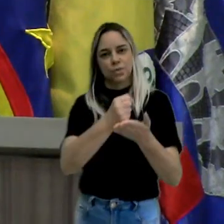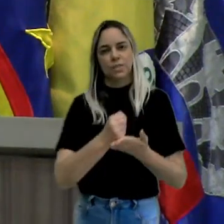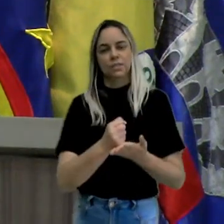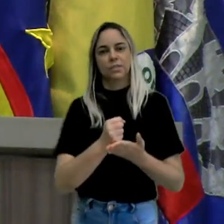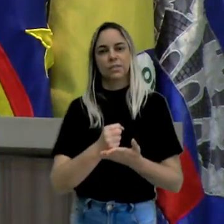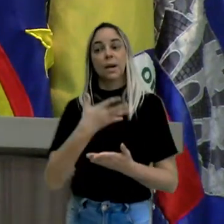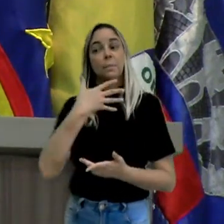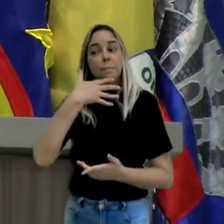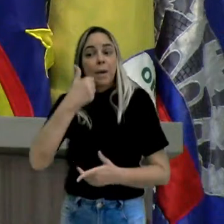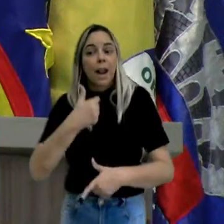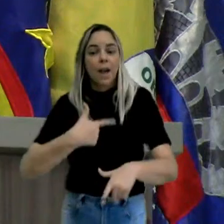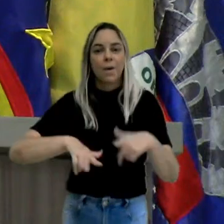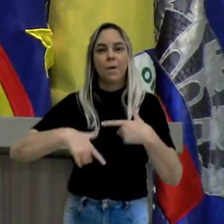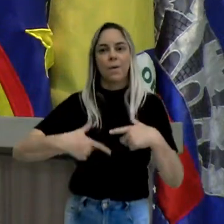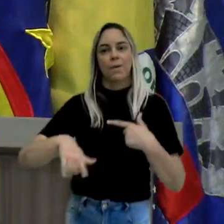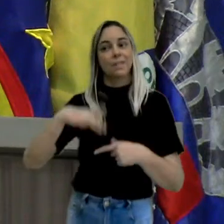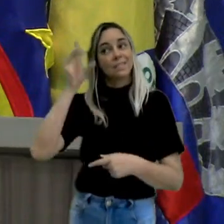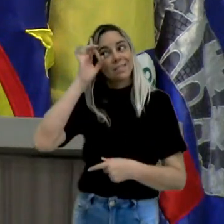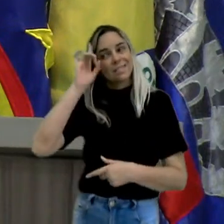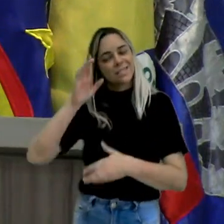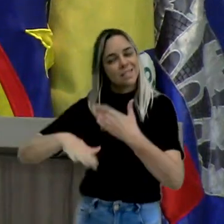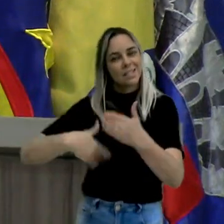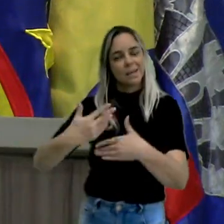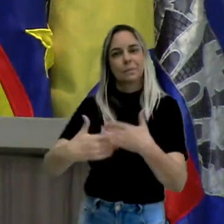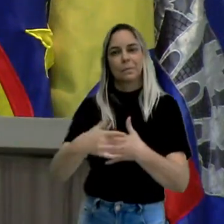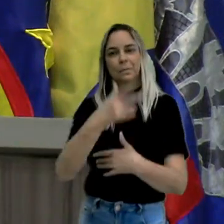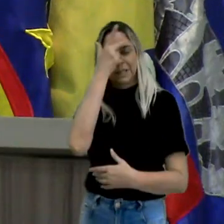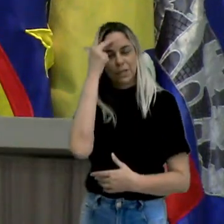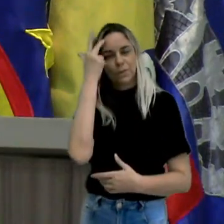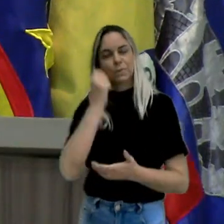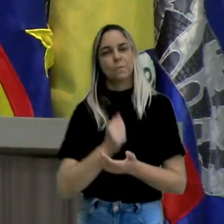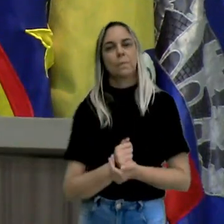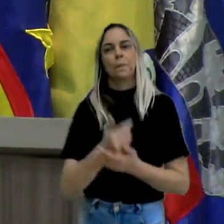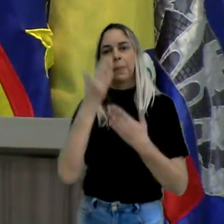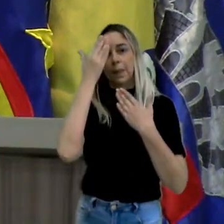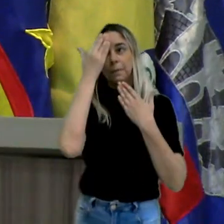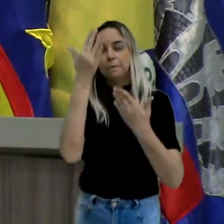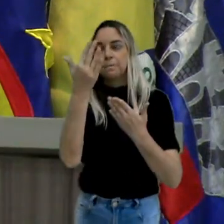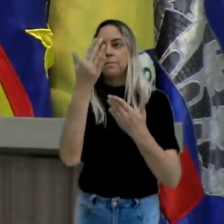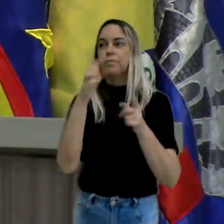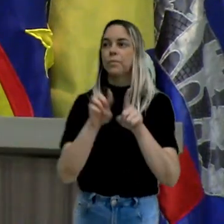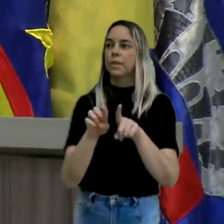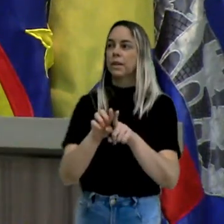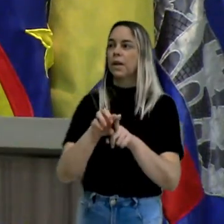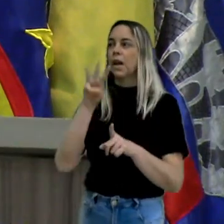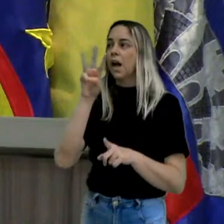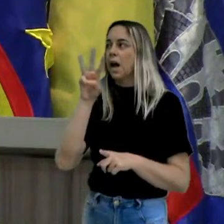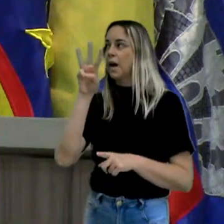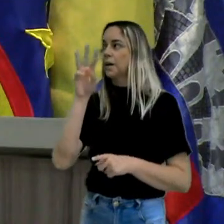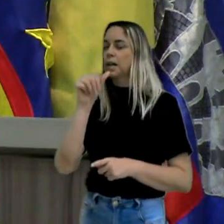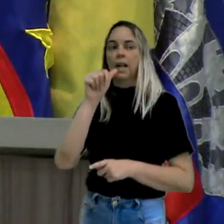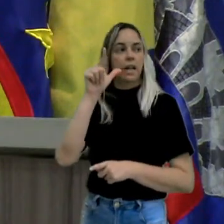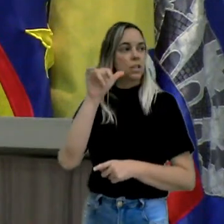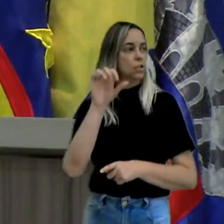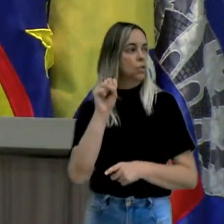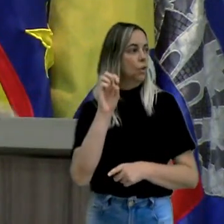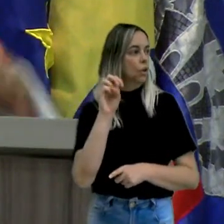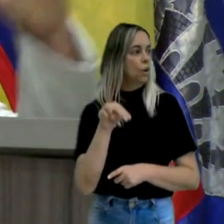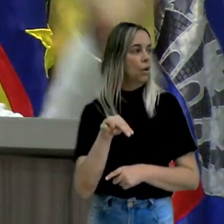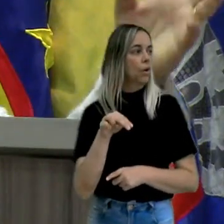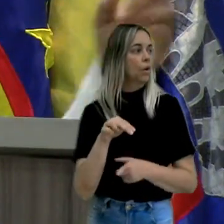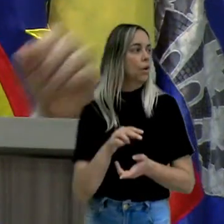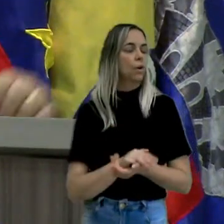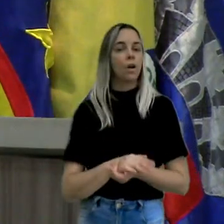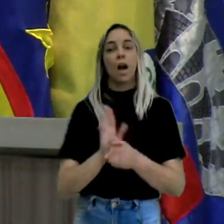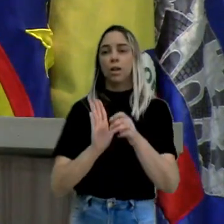melhor a cada dia pelas pessoas. Agradecer também a Atos, que sempre que eu preciso, não tem hora, né, Atos? Muitas vezes sai daqui